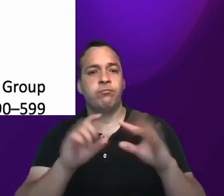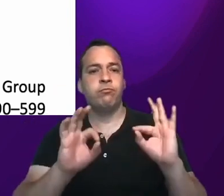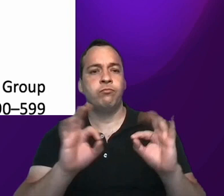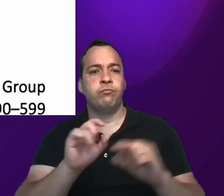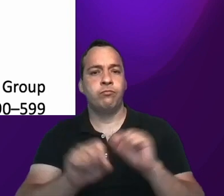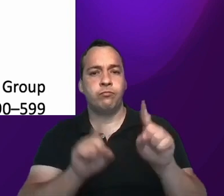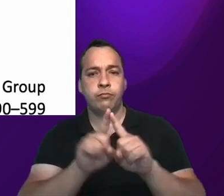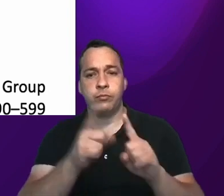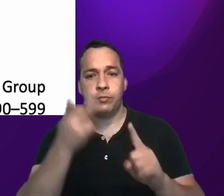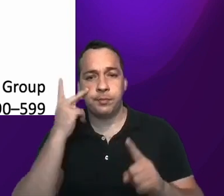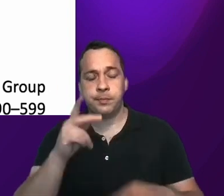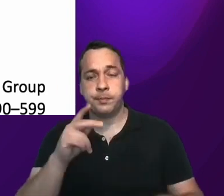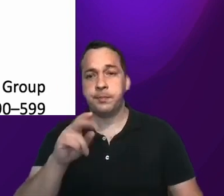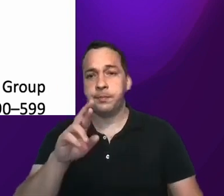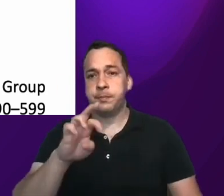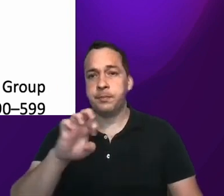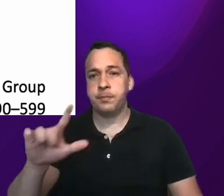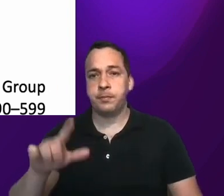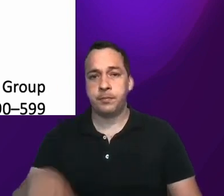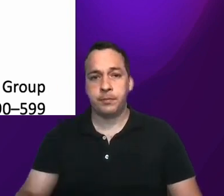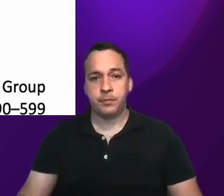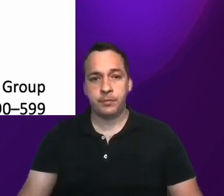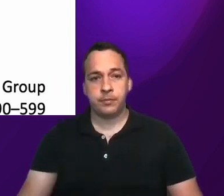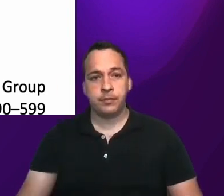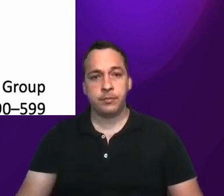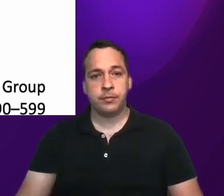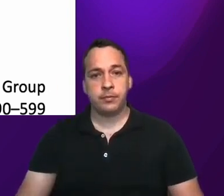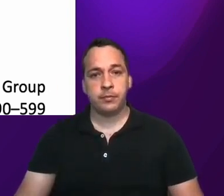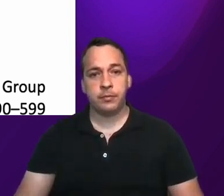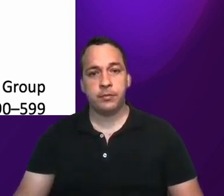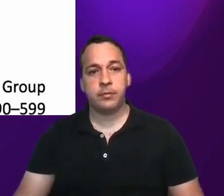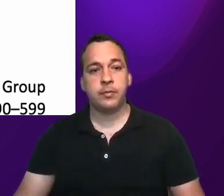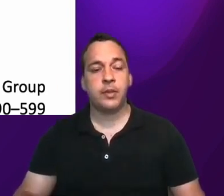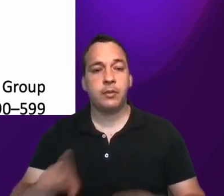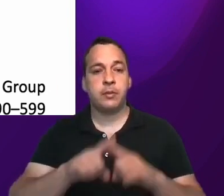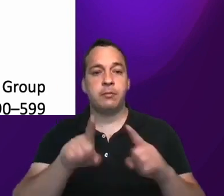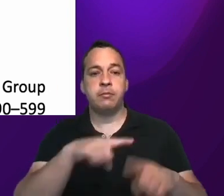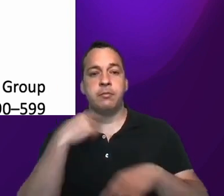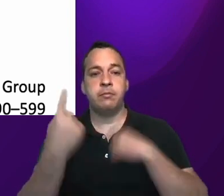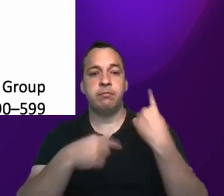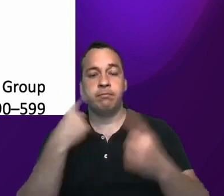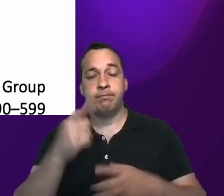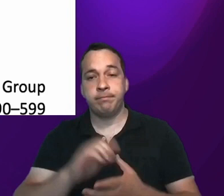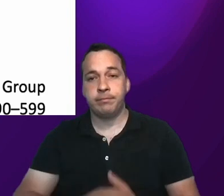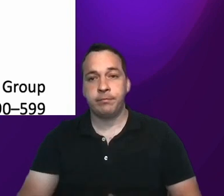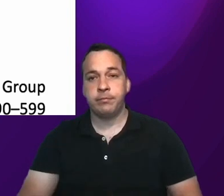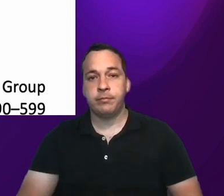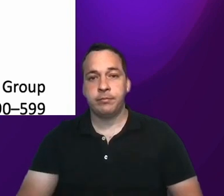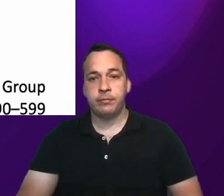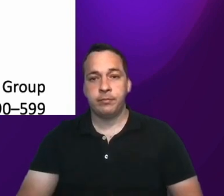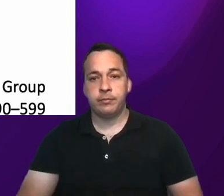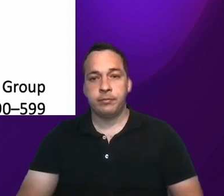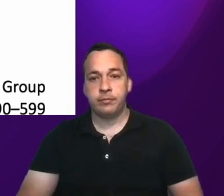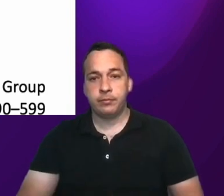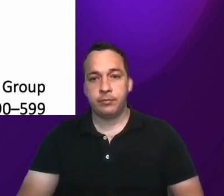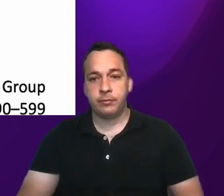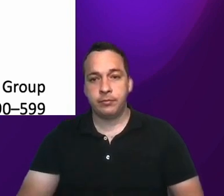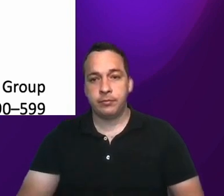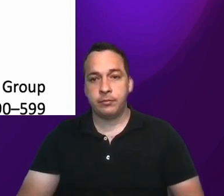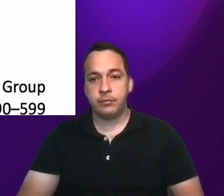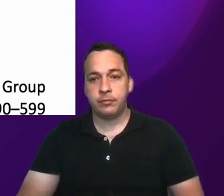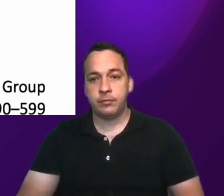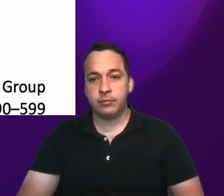recuperação renal ou tempo ou mortalidade. E no sentido